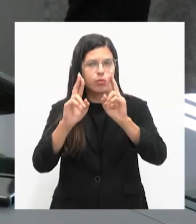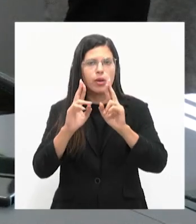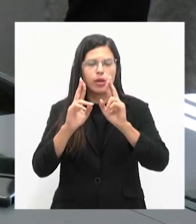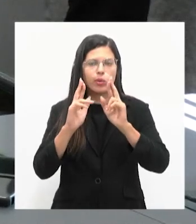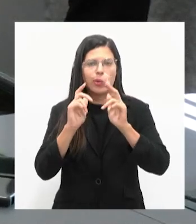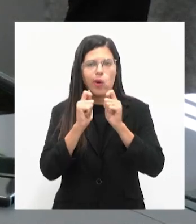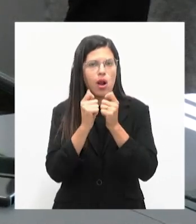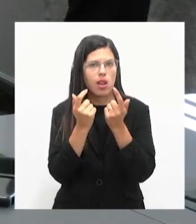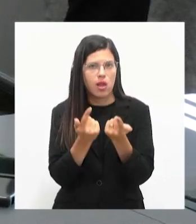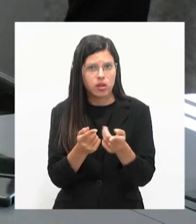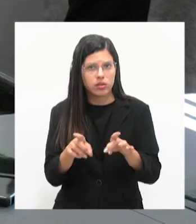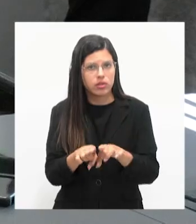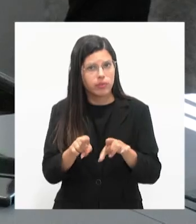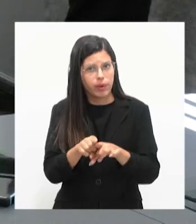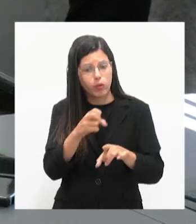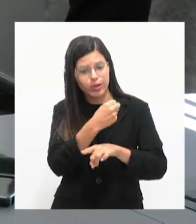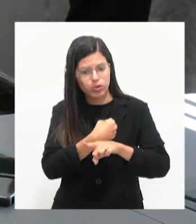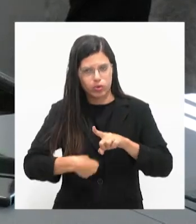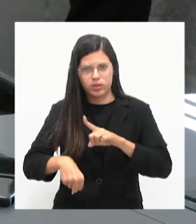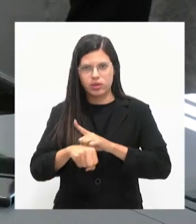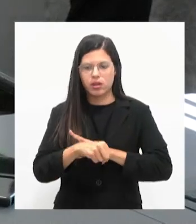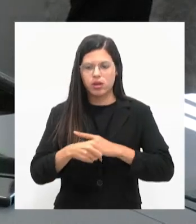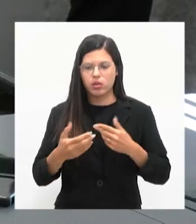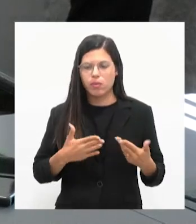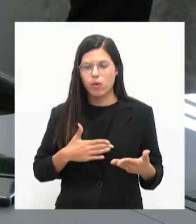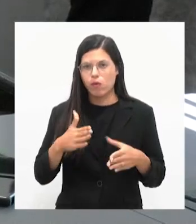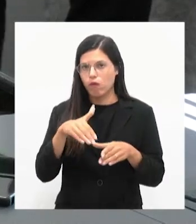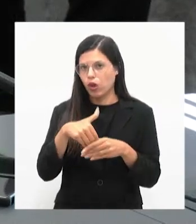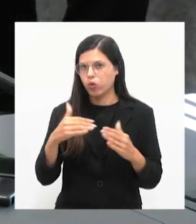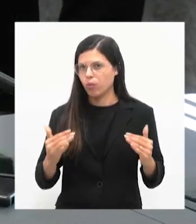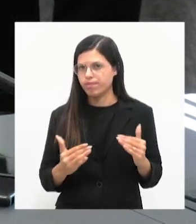um desrespeito com a sociedade. Então, meu voto é favorável.